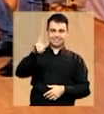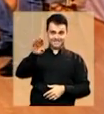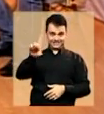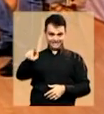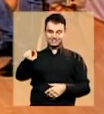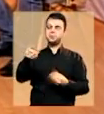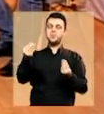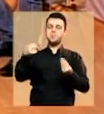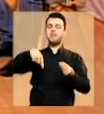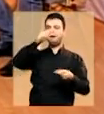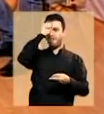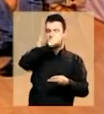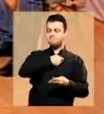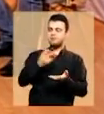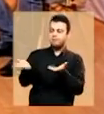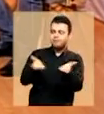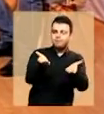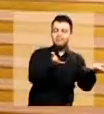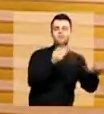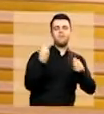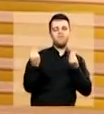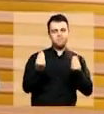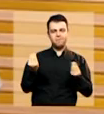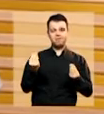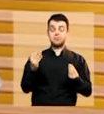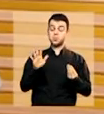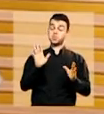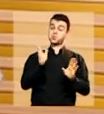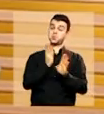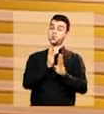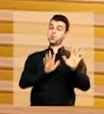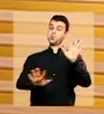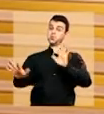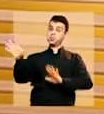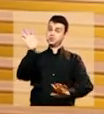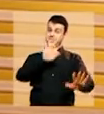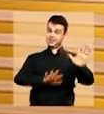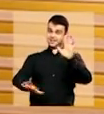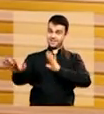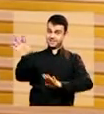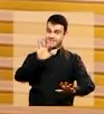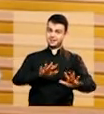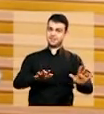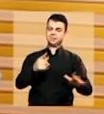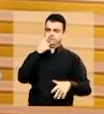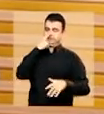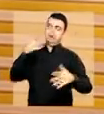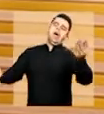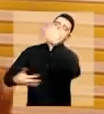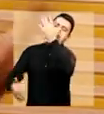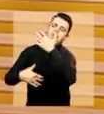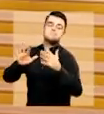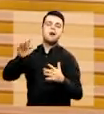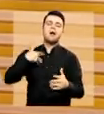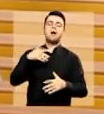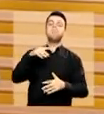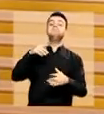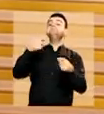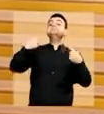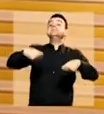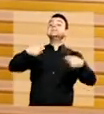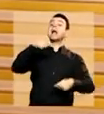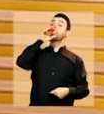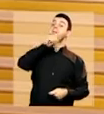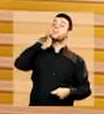eles são recebidos calorosamente. Mas tem que tomar cuidado, né, Josi? Não pode também receber com tanto calor e esquecer de ensinar a língua para